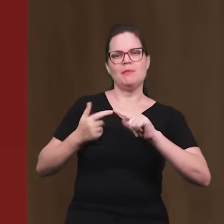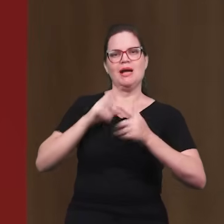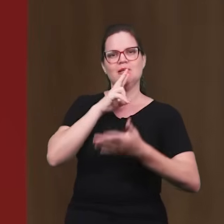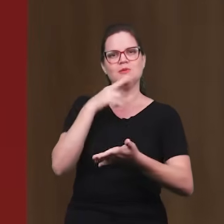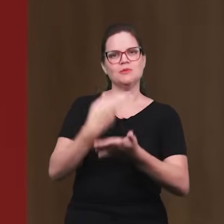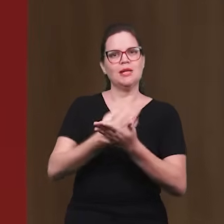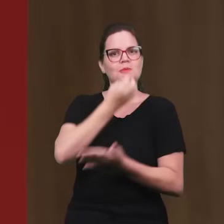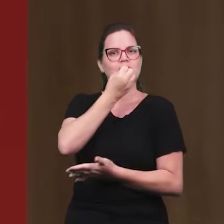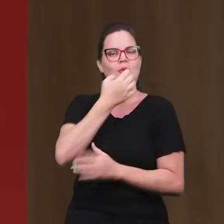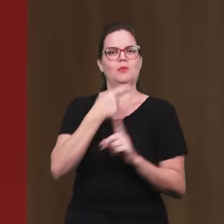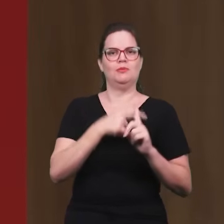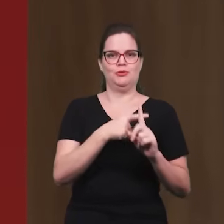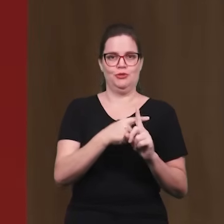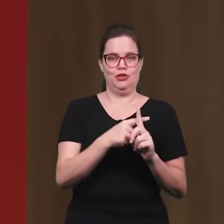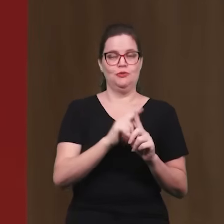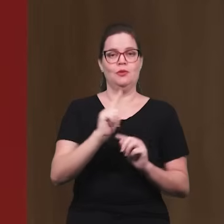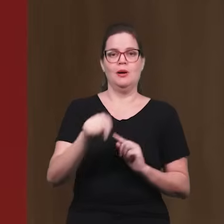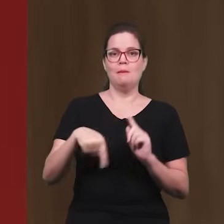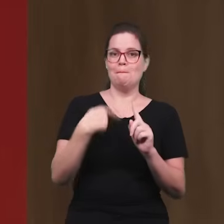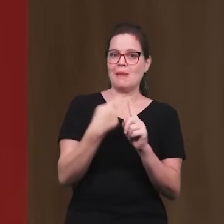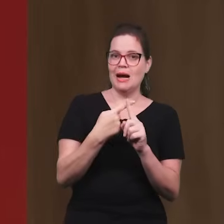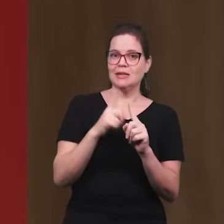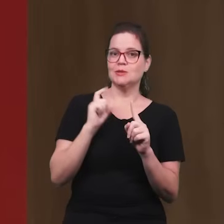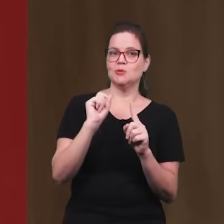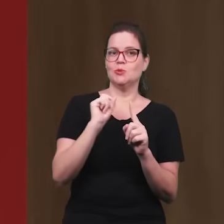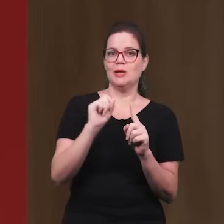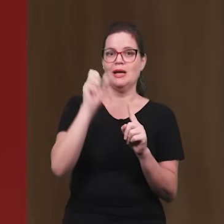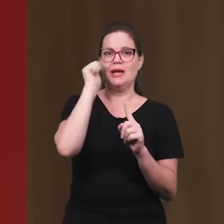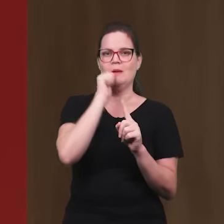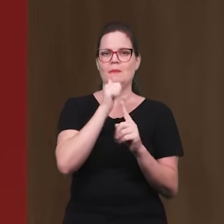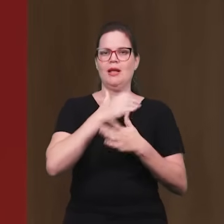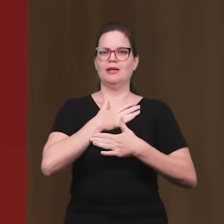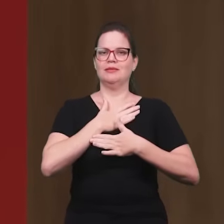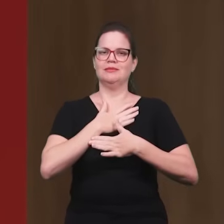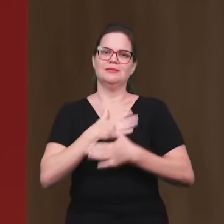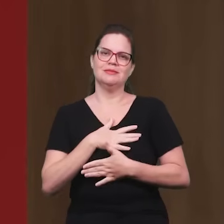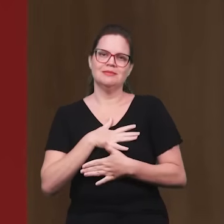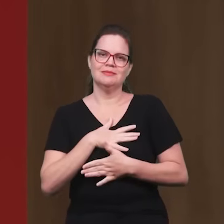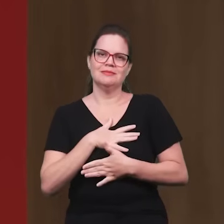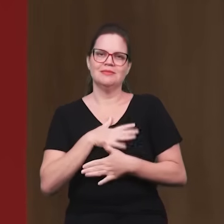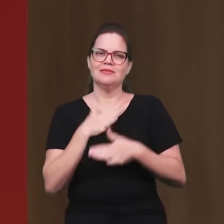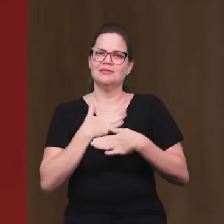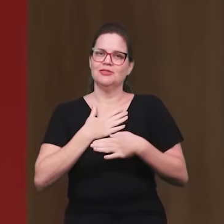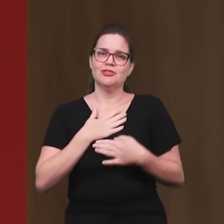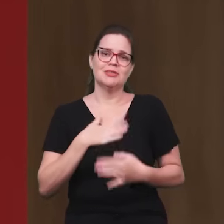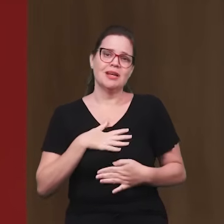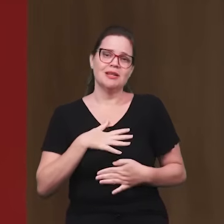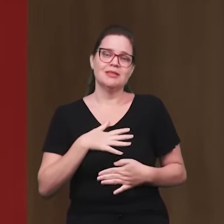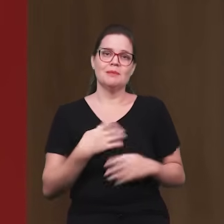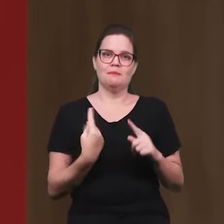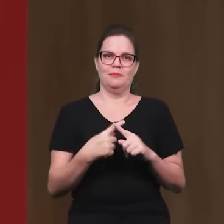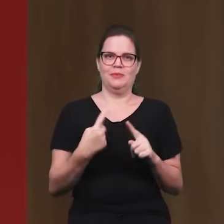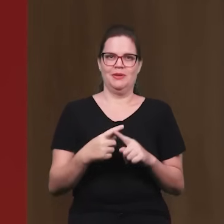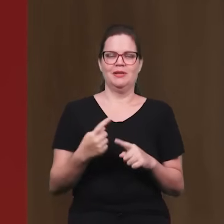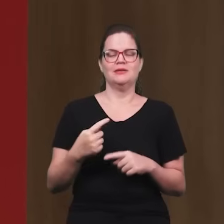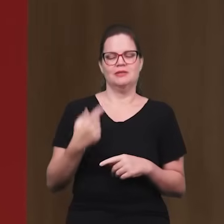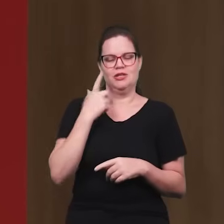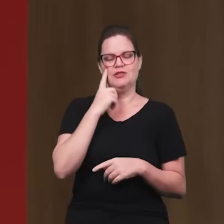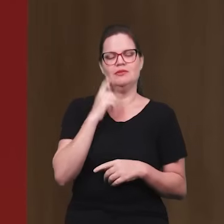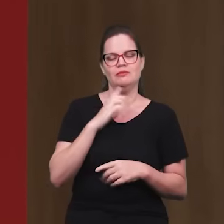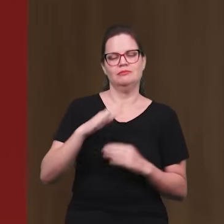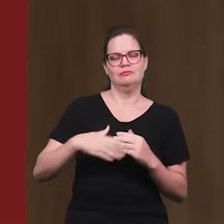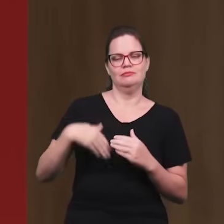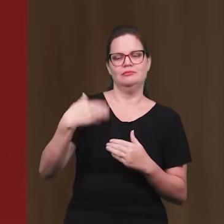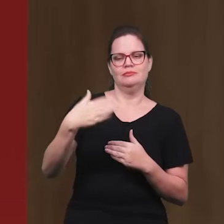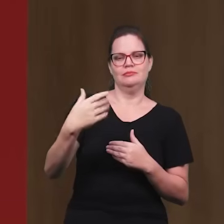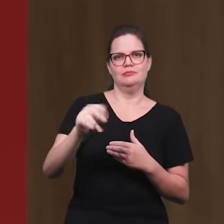bloco. Mas além disso, essa mulher é uma mulher que descansa. Porque a gente vê hoje, nós vamos falar mais para frente